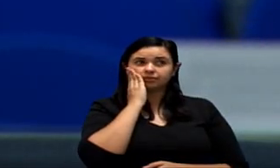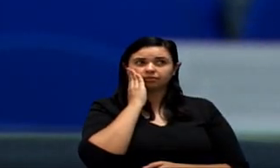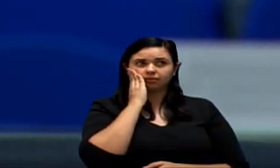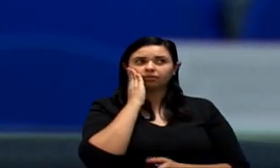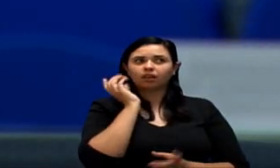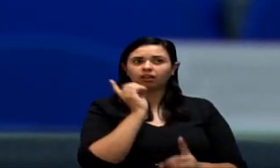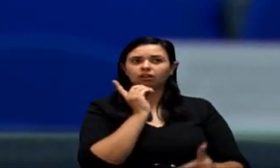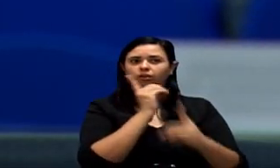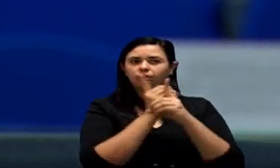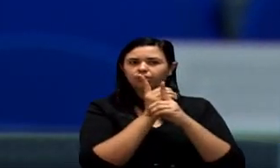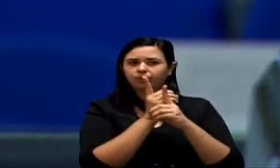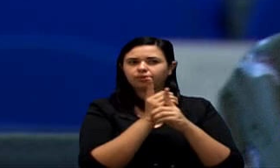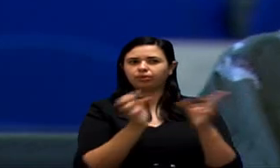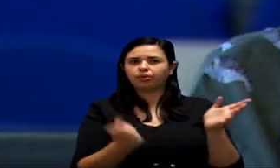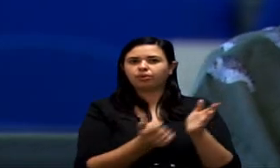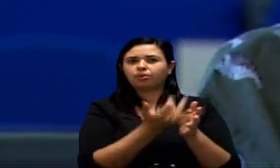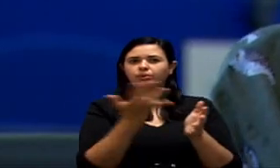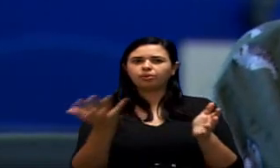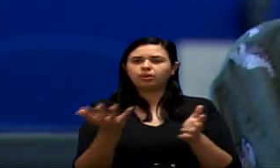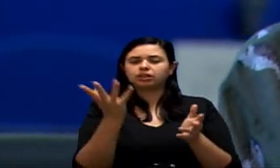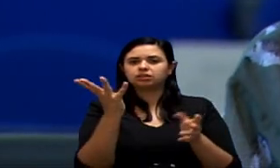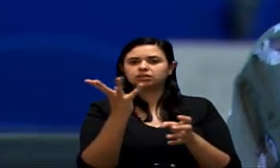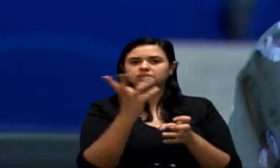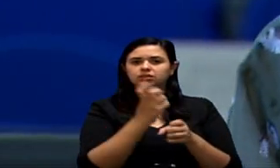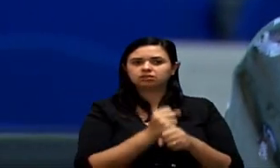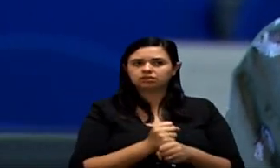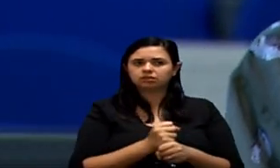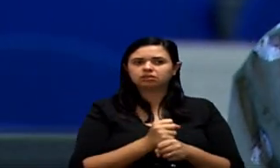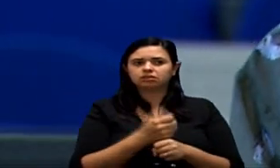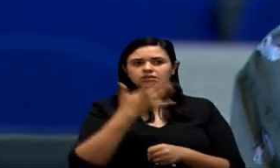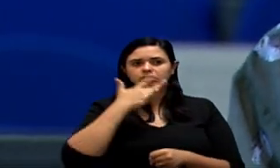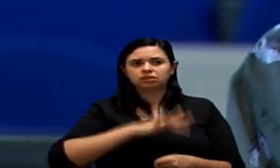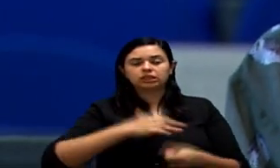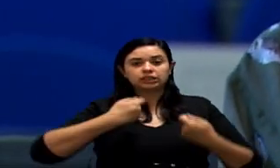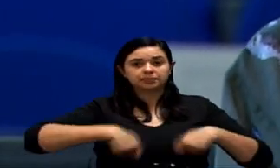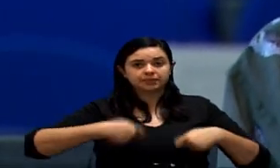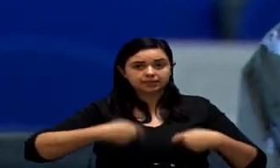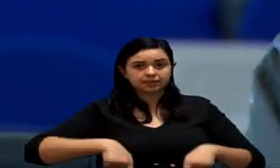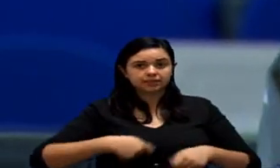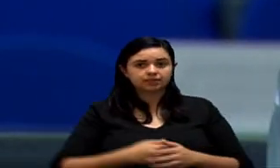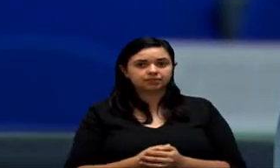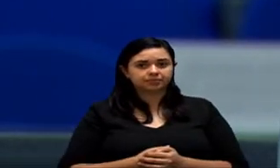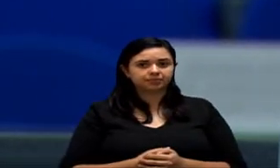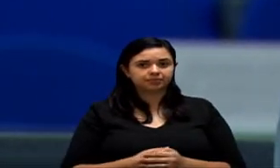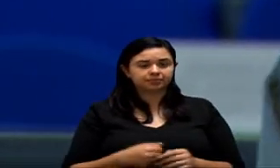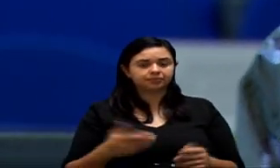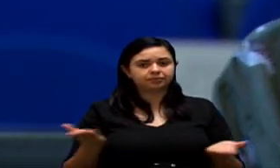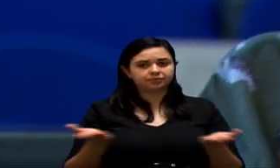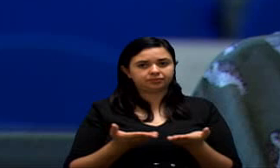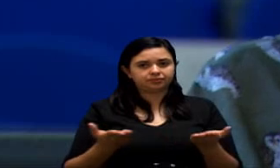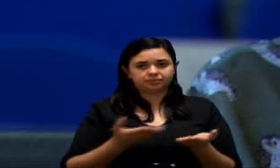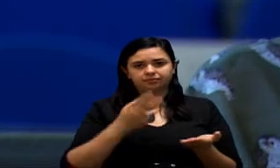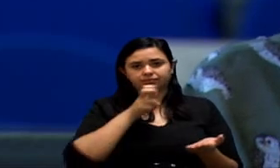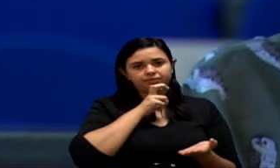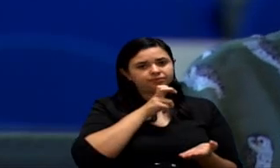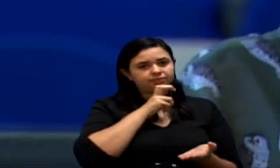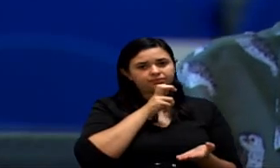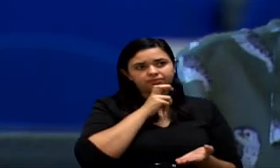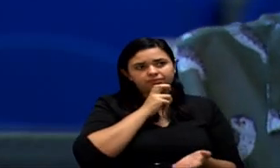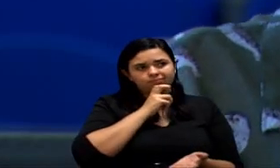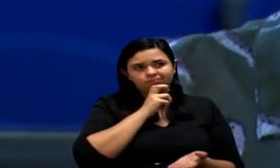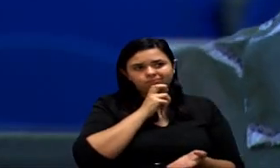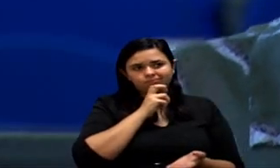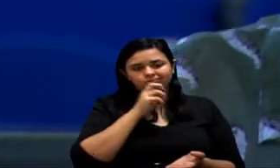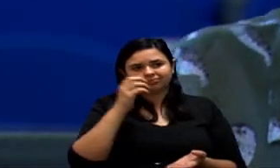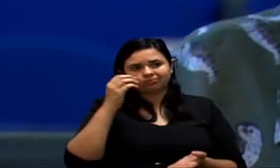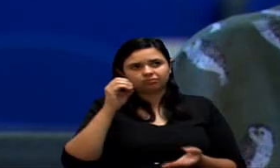do número de crianças que necessitam desse instrumento, dessas ferramentas. Hoje, em Sorocaba, a gente não tem isso com clareza.